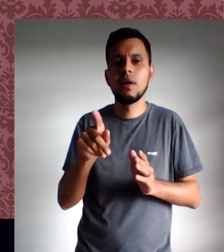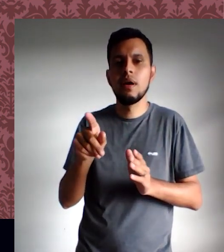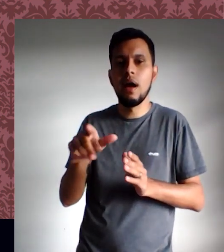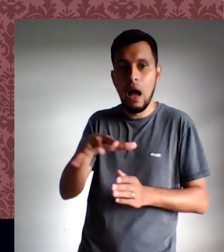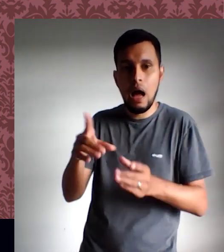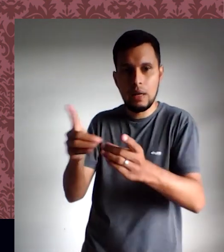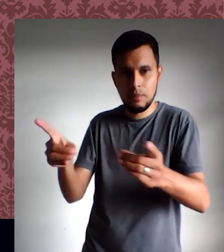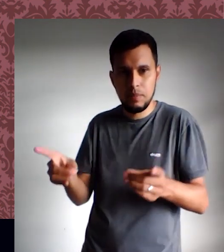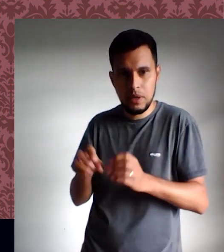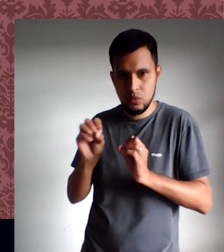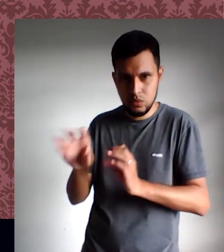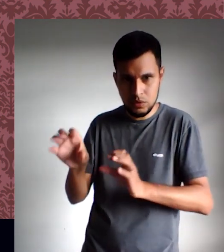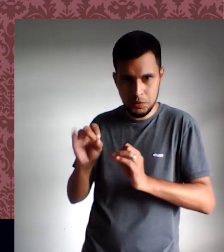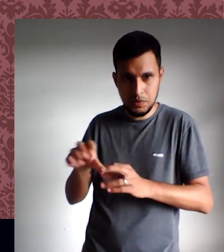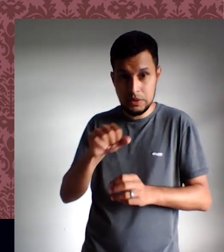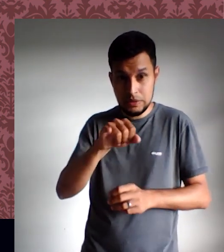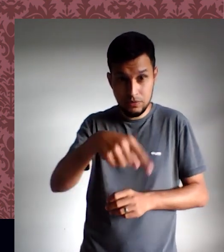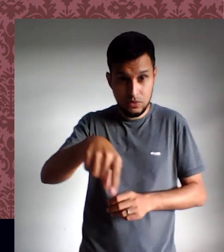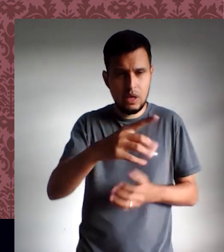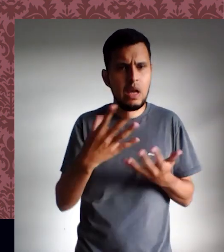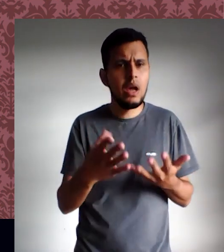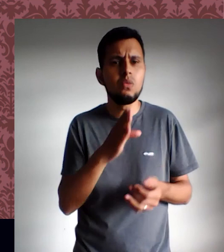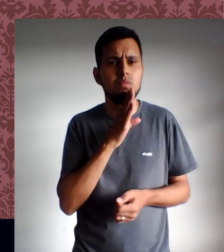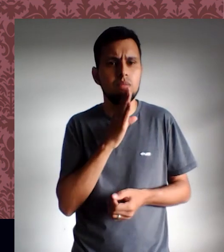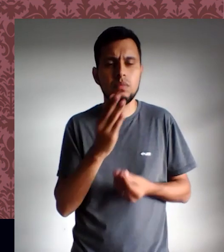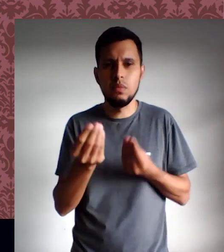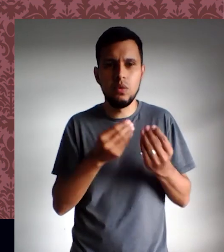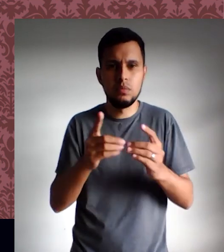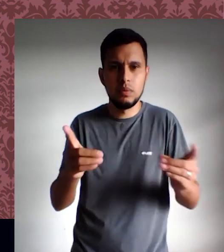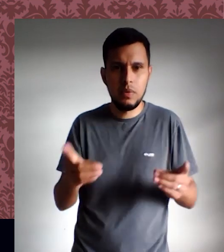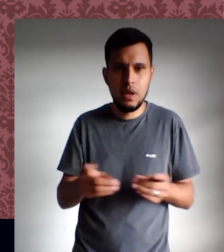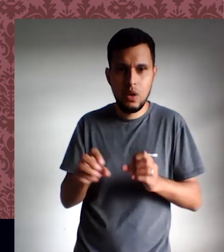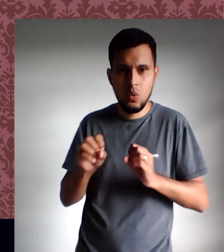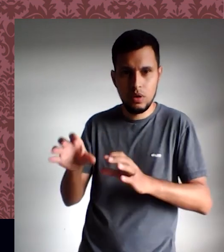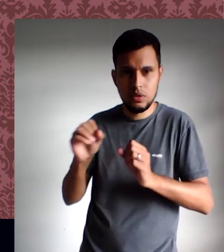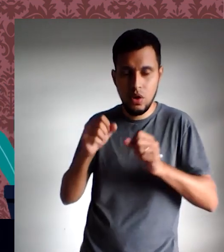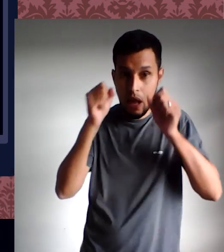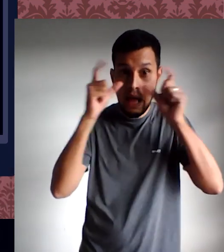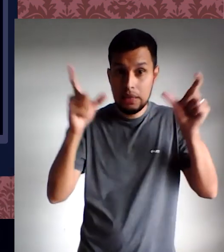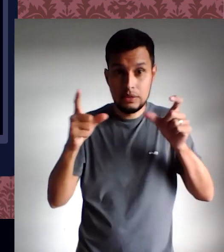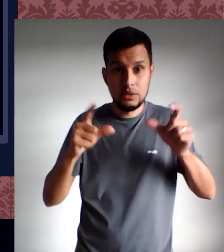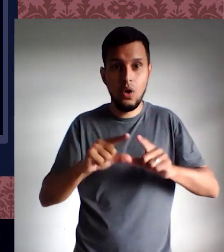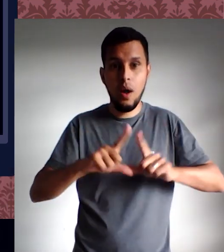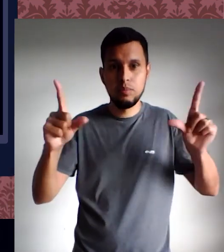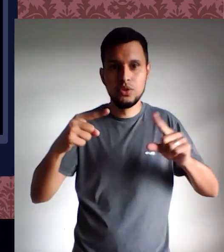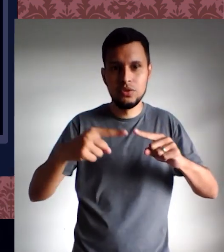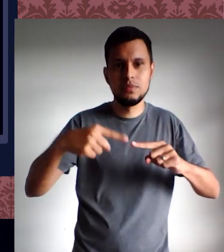educativos. Se vocês quiserem saber como funcionam esses setores, fiquem atentos no próximo episódio.